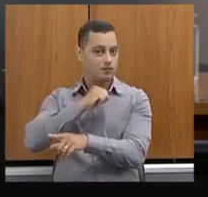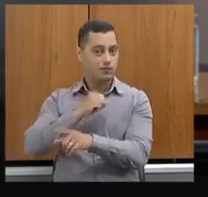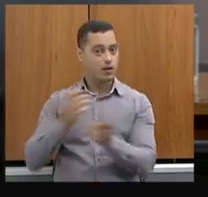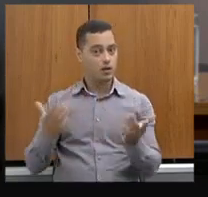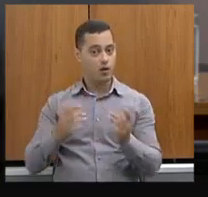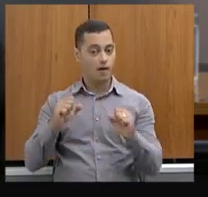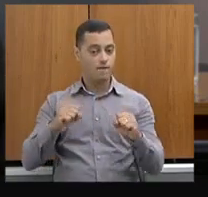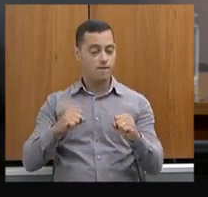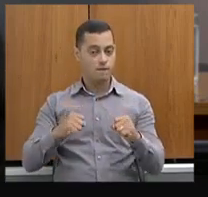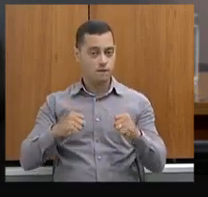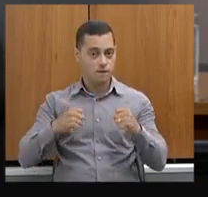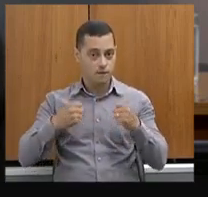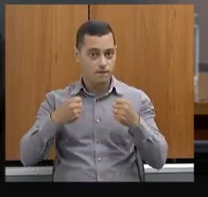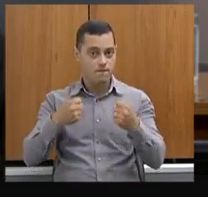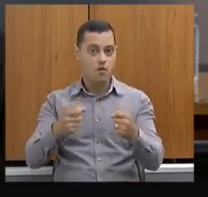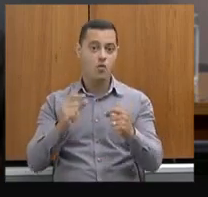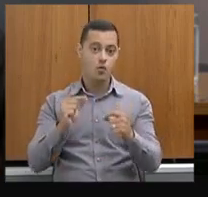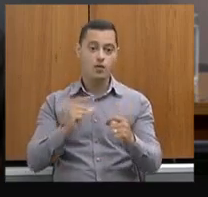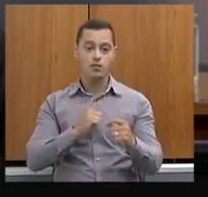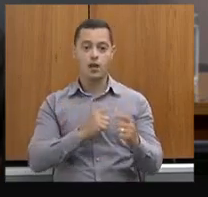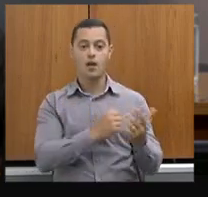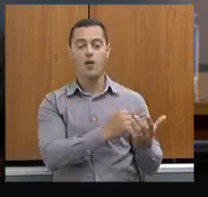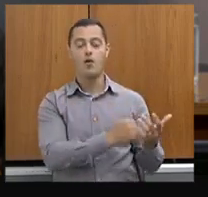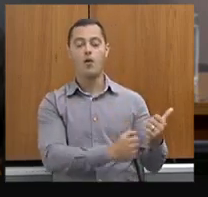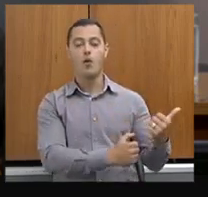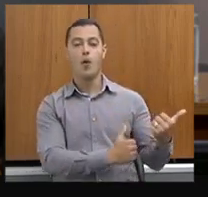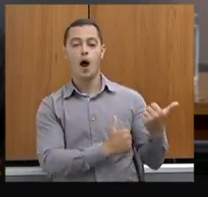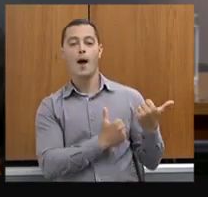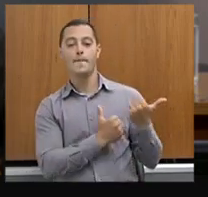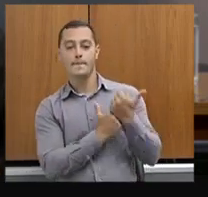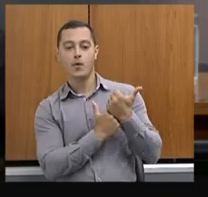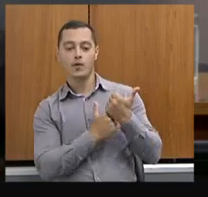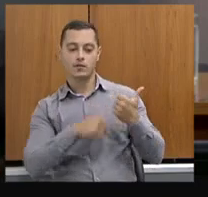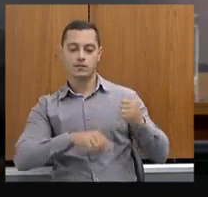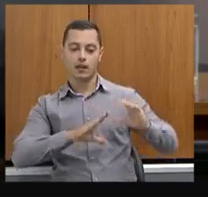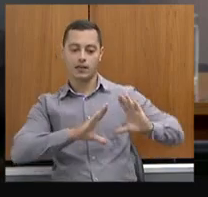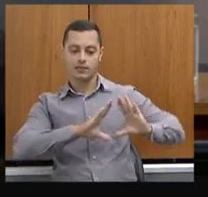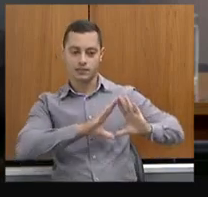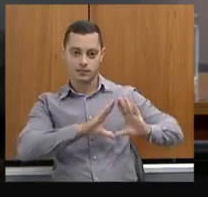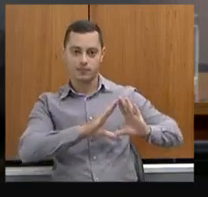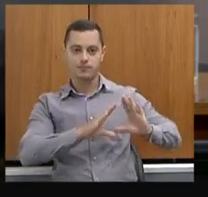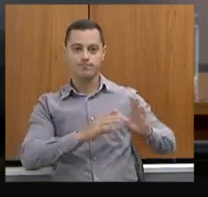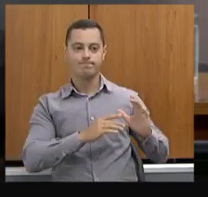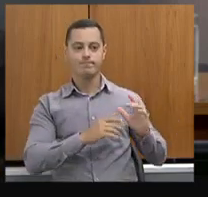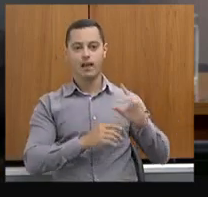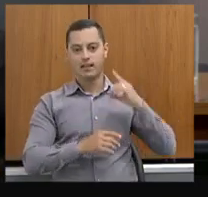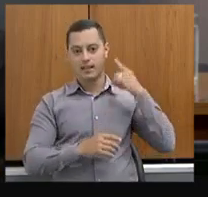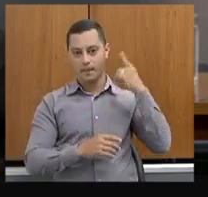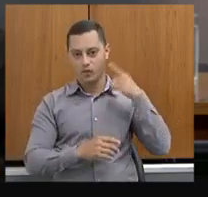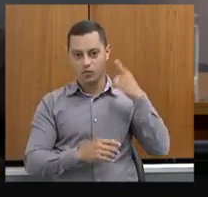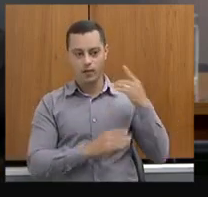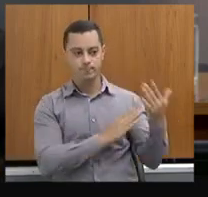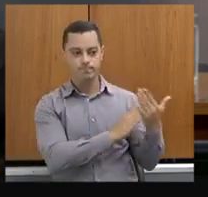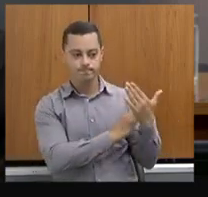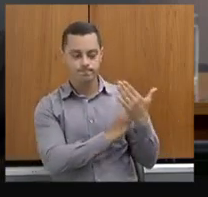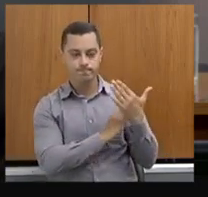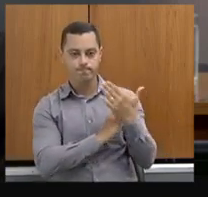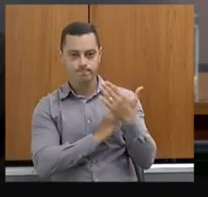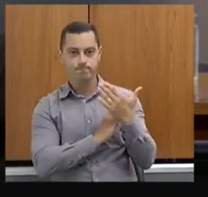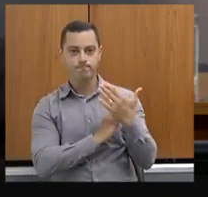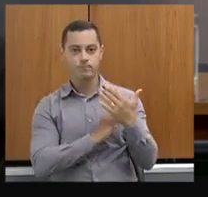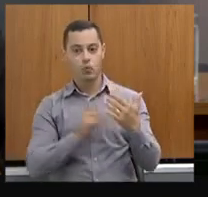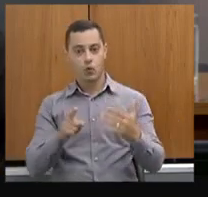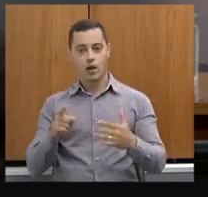inclusive com apoio da nossa Assembleia Legislativa com os deputados sensibilizados em nos ajudar nessa